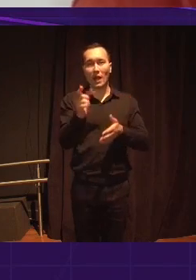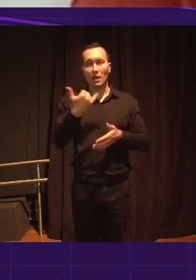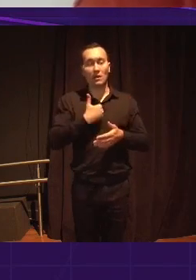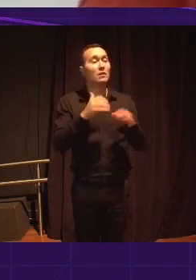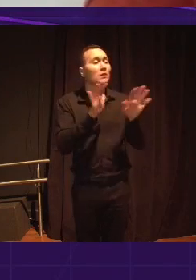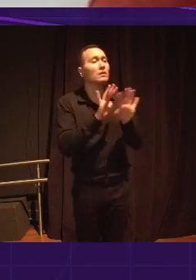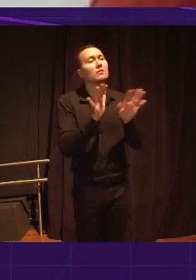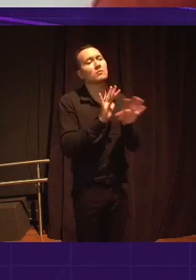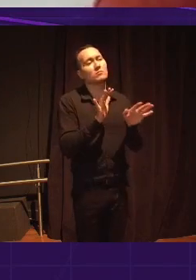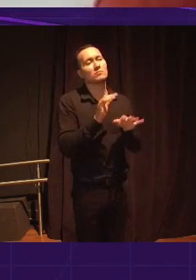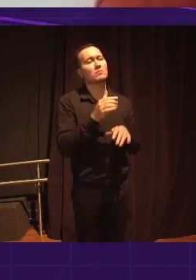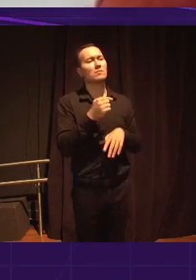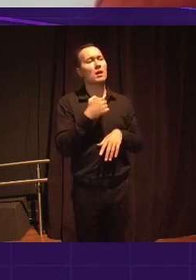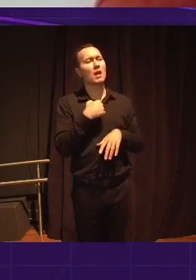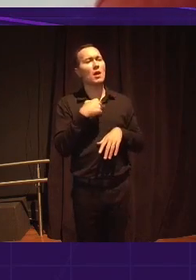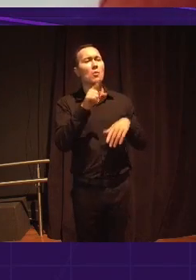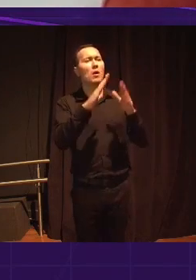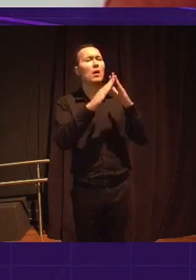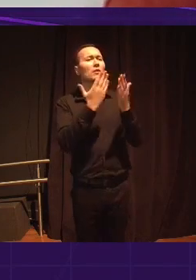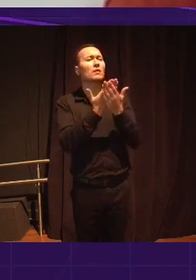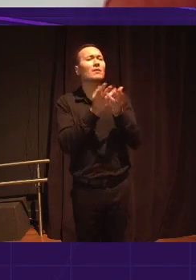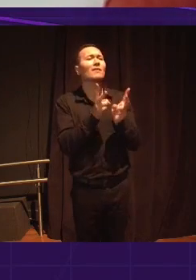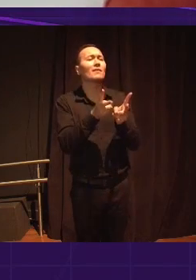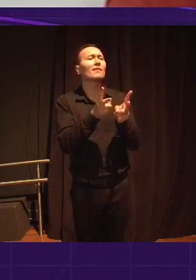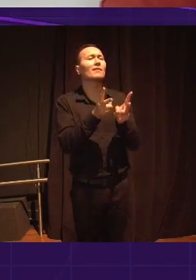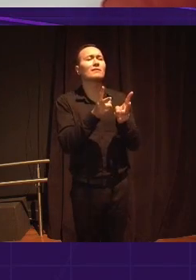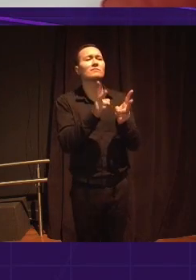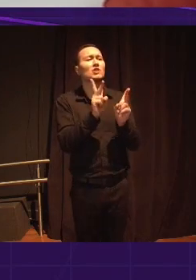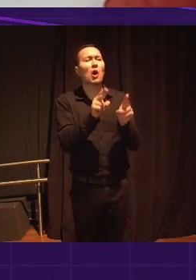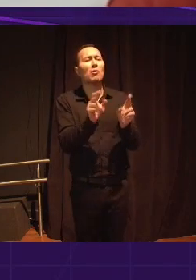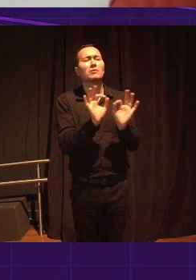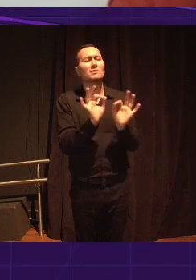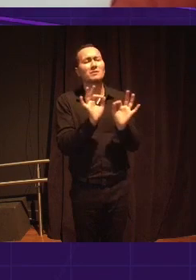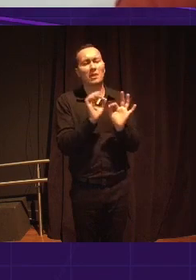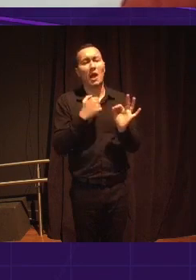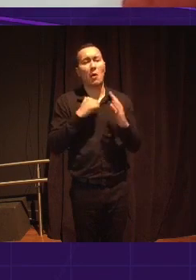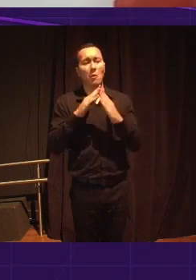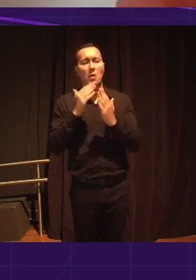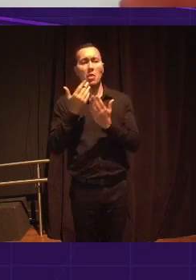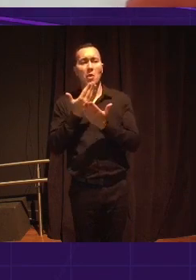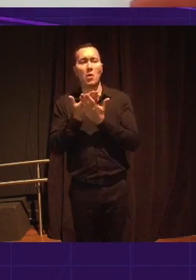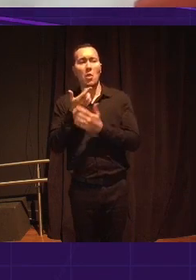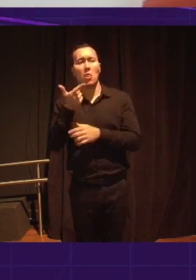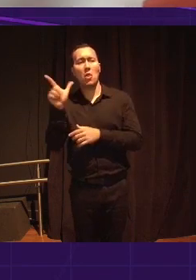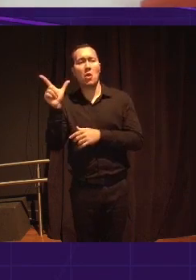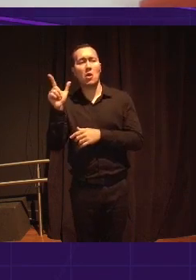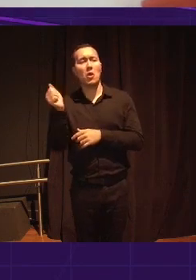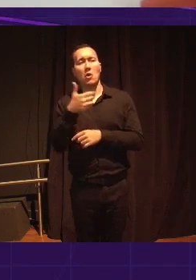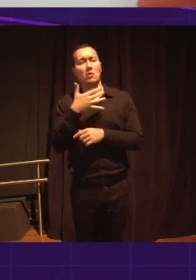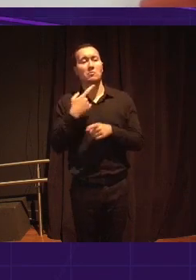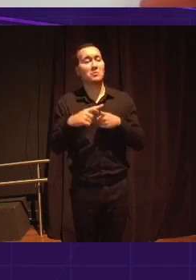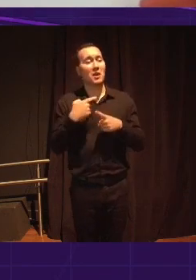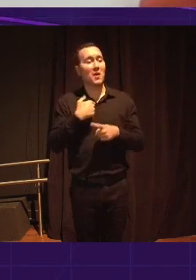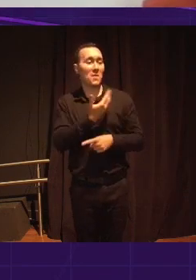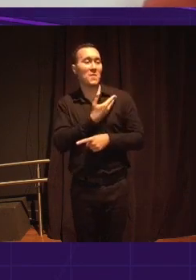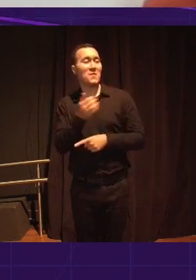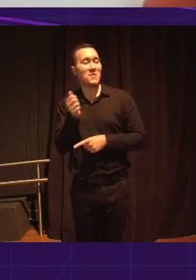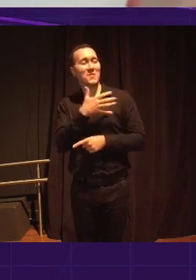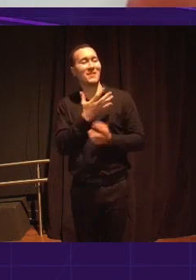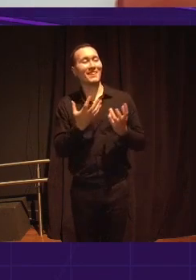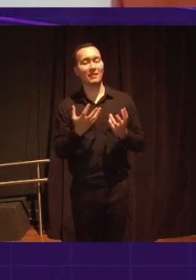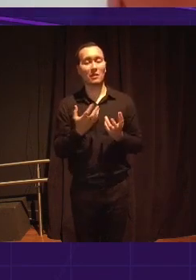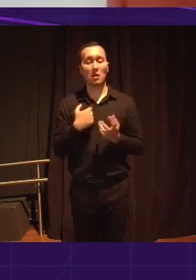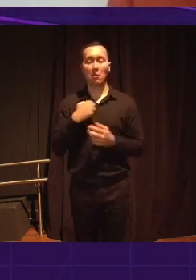fazer novos amigos, né? Então, essa mentalidade de abundância, né, de crescimento,